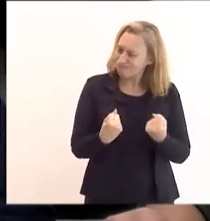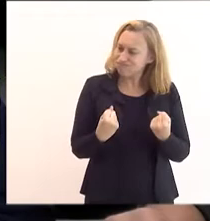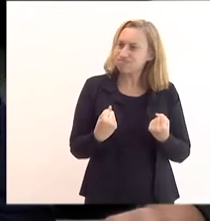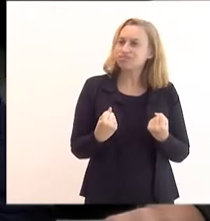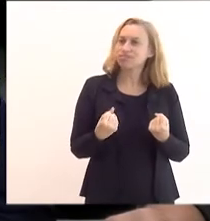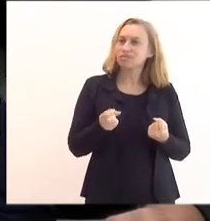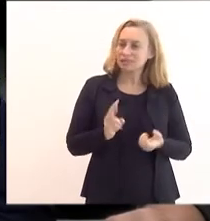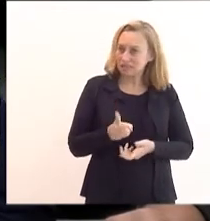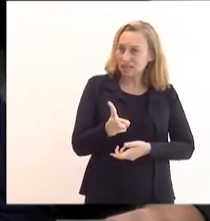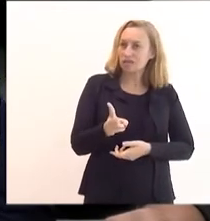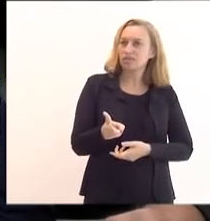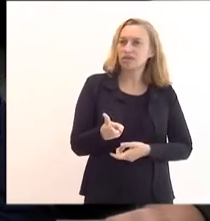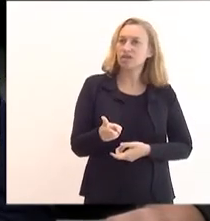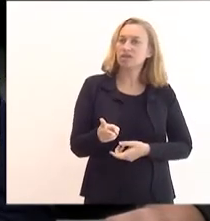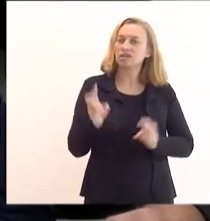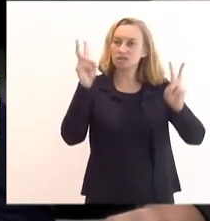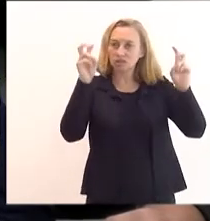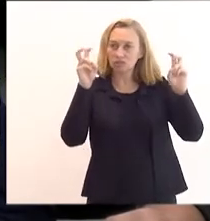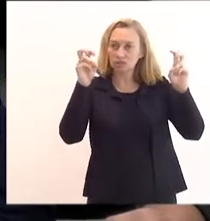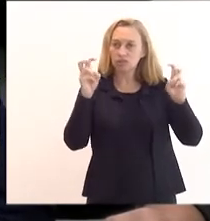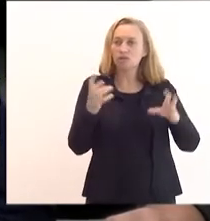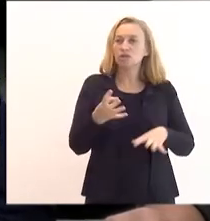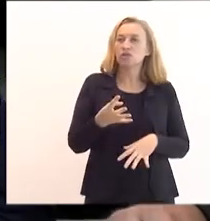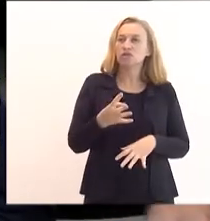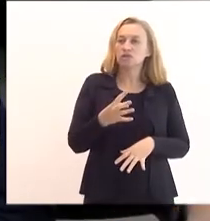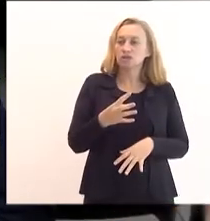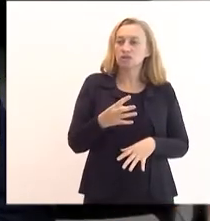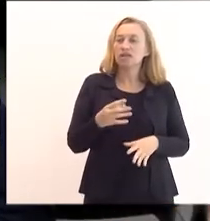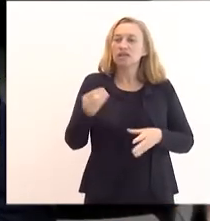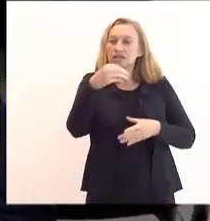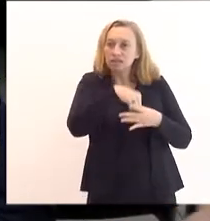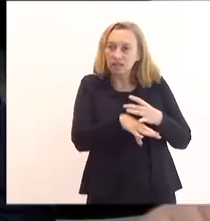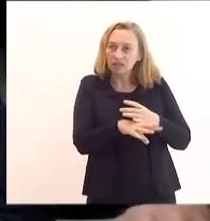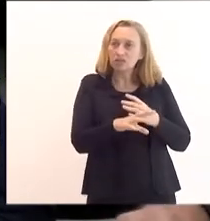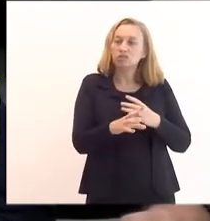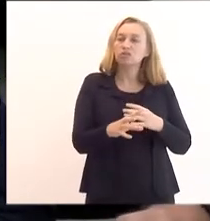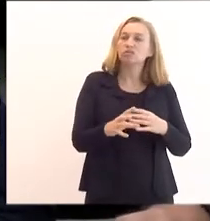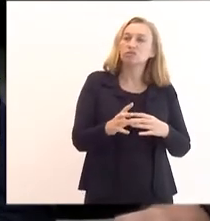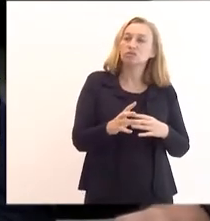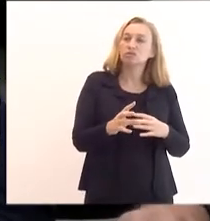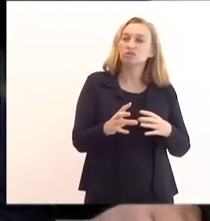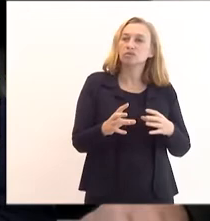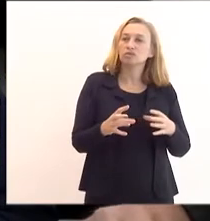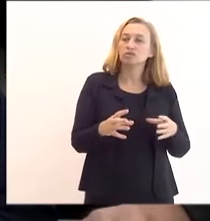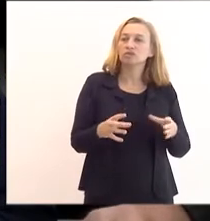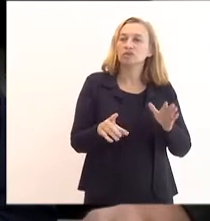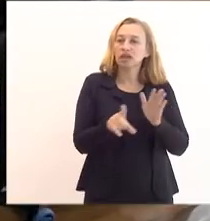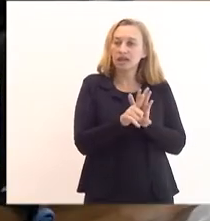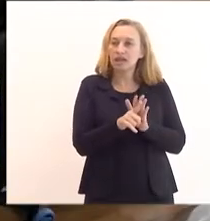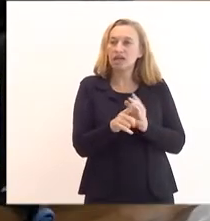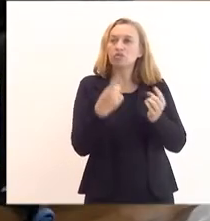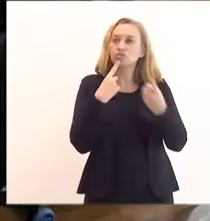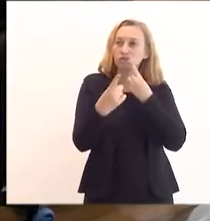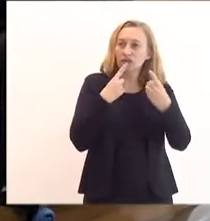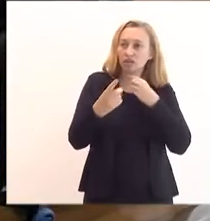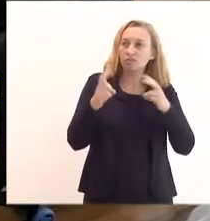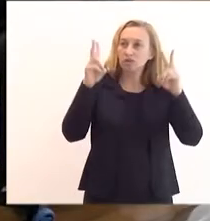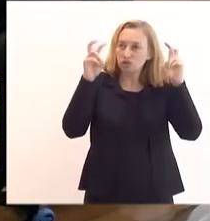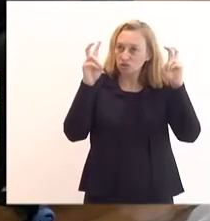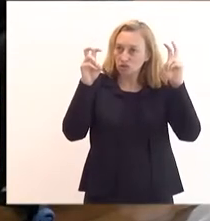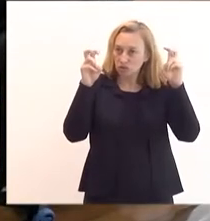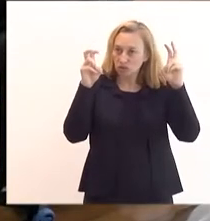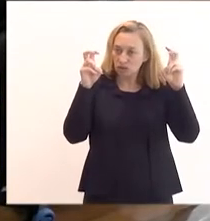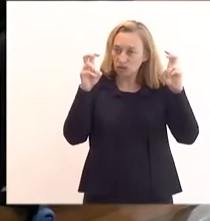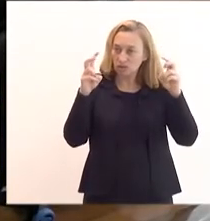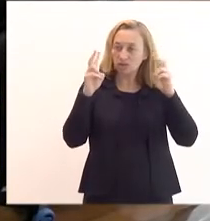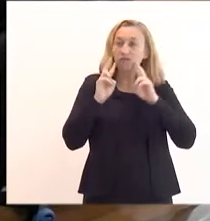reconheço, de fazer o convencimento dentro das casas parlamentares de um tema que é um tema que merece a discussão, salvaguardado dos